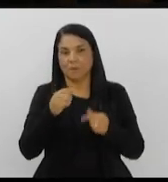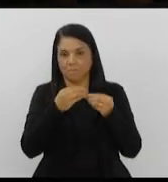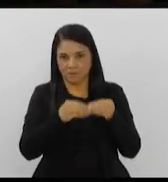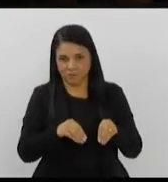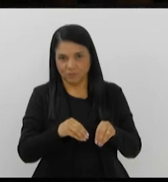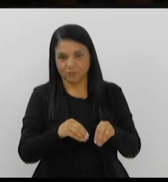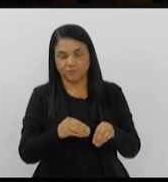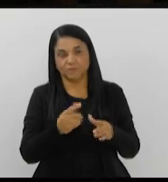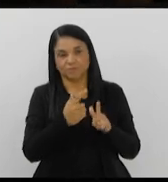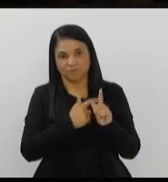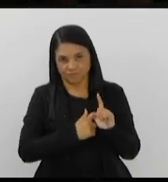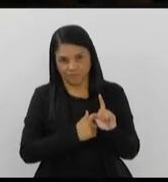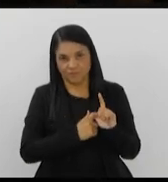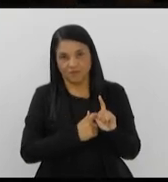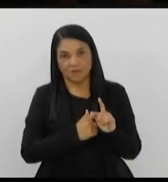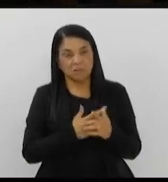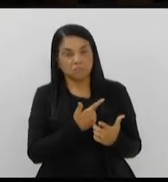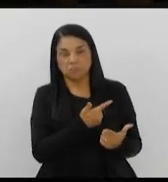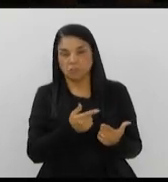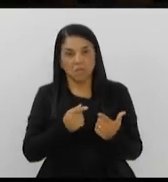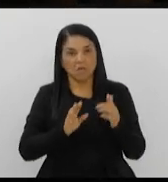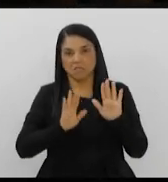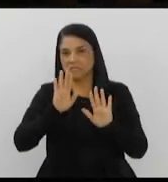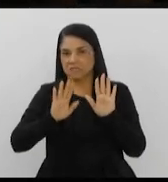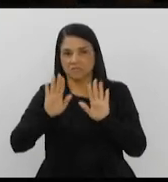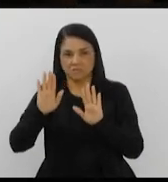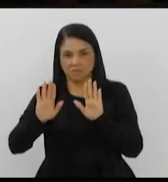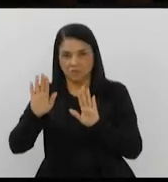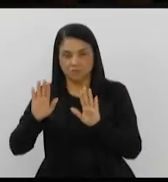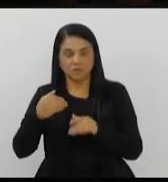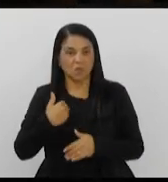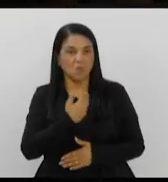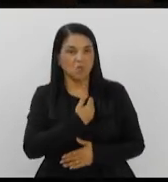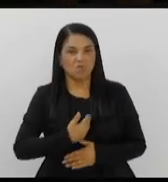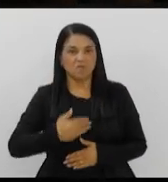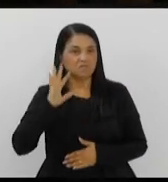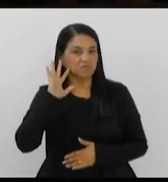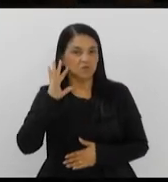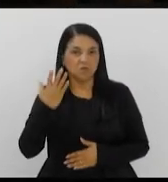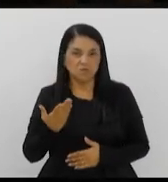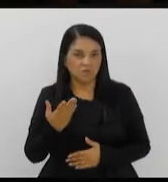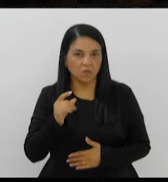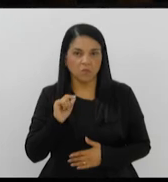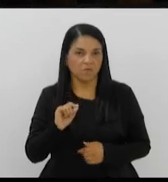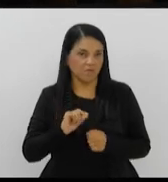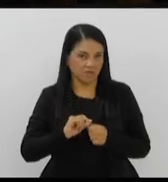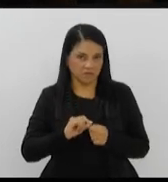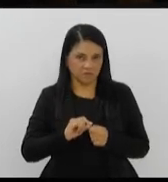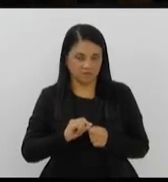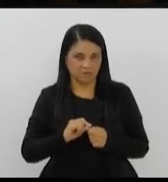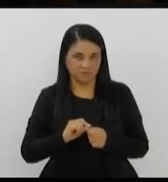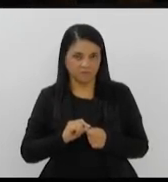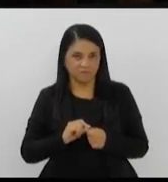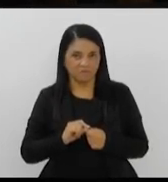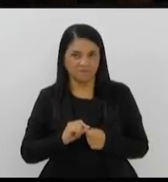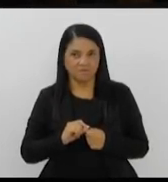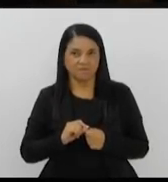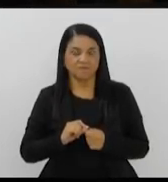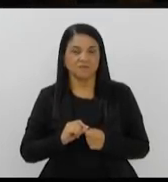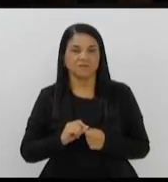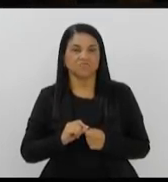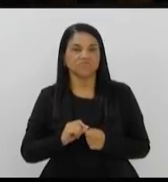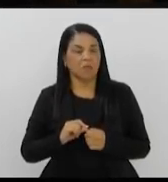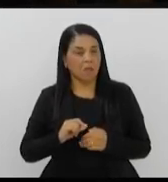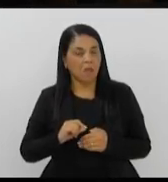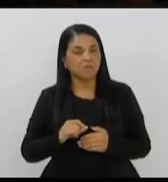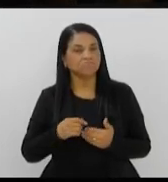tem licitação na rua. Até agora o governo não definiu o que vai fazer. Ele está empurrando toda a